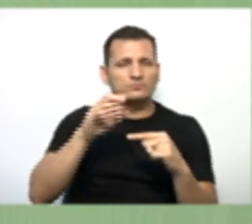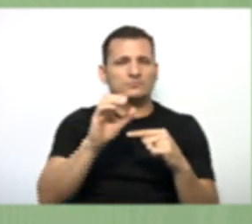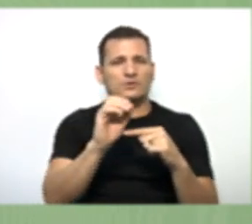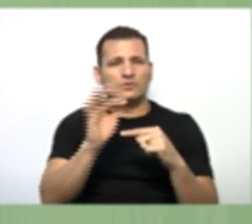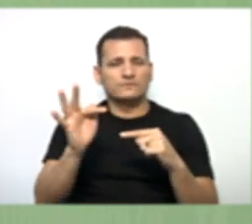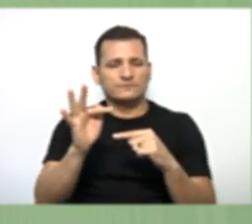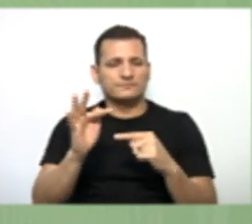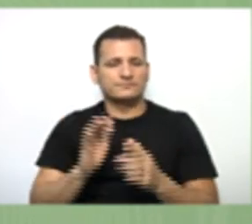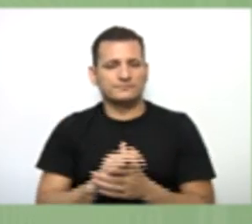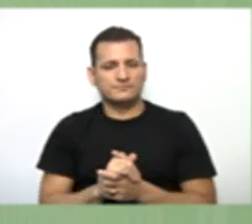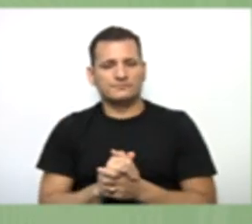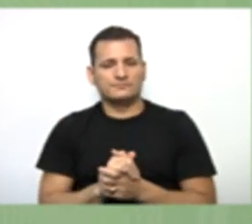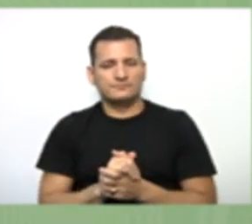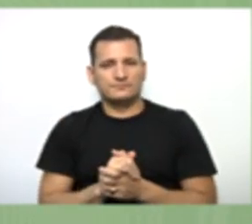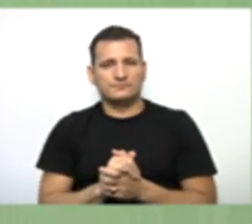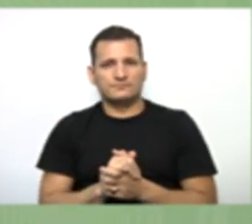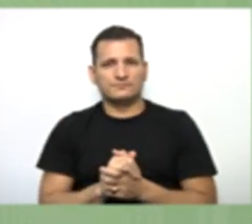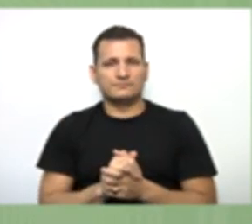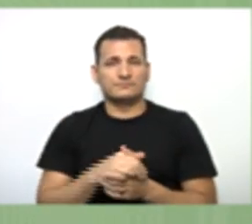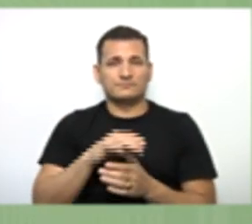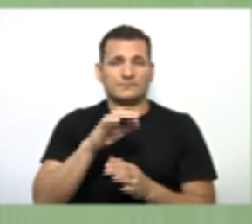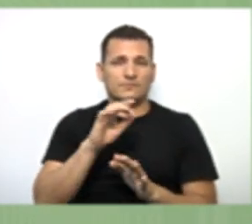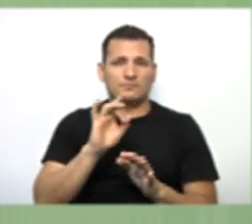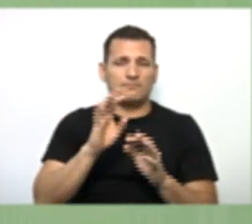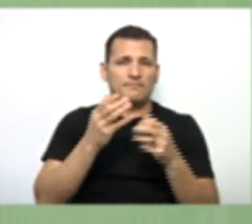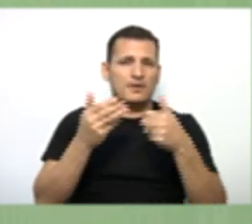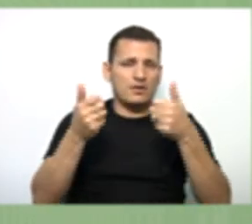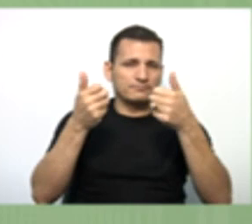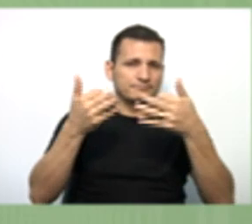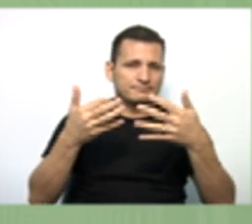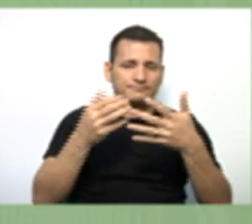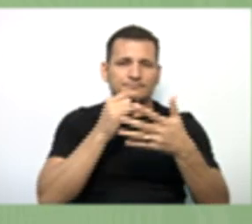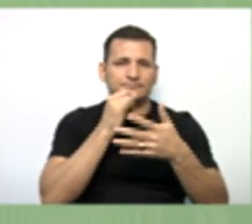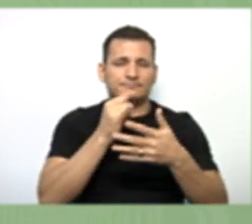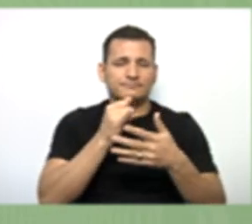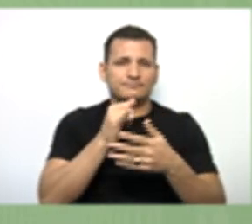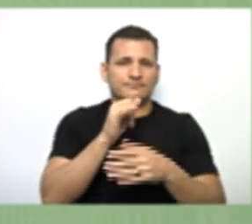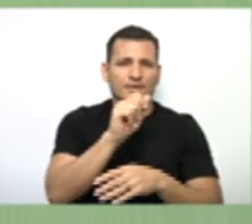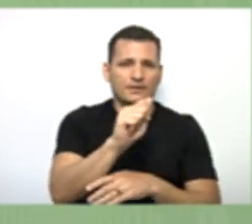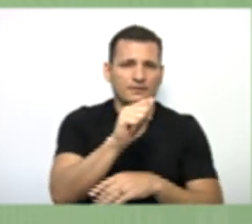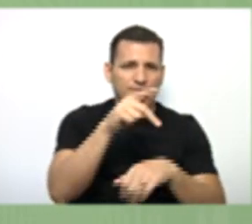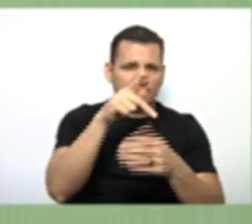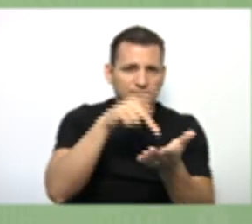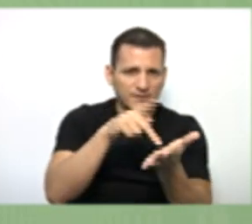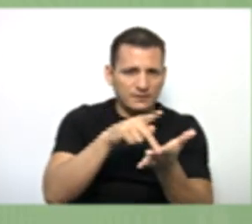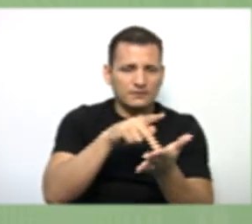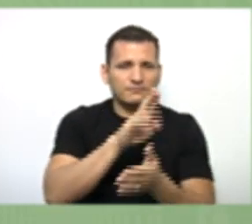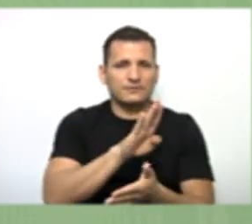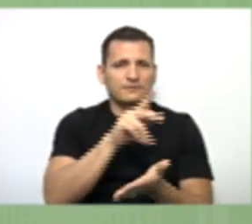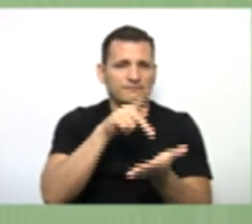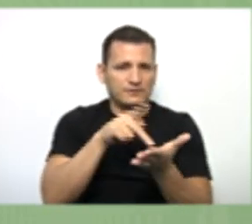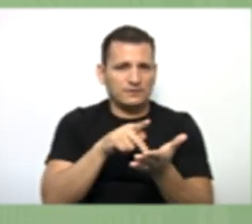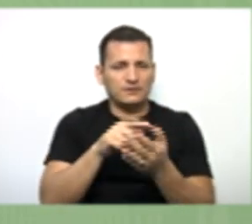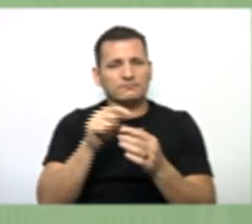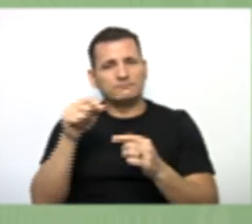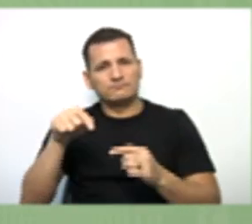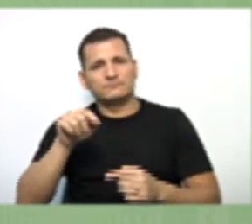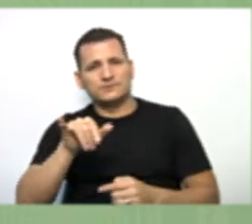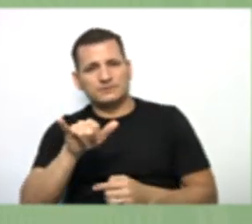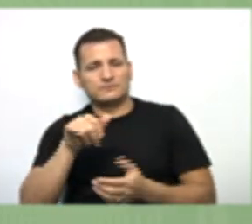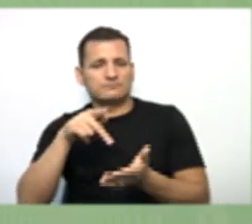falar o seguinte: só quando o A for verdadeiro e o B for verdadeiro, que o Y vai ser verdadeiro.